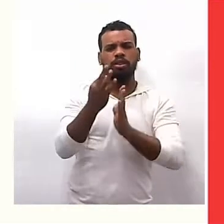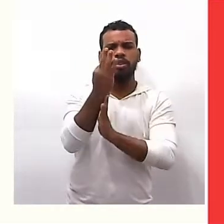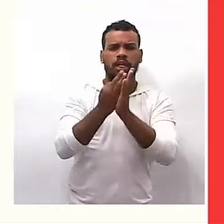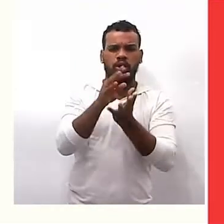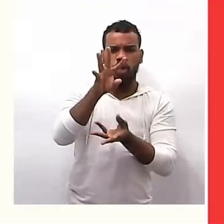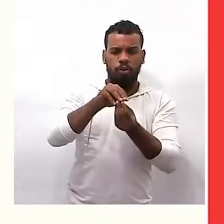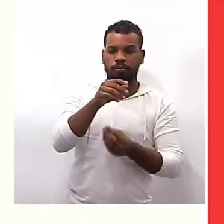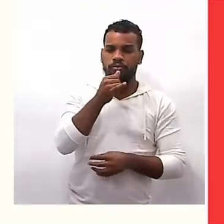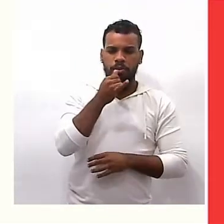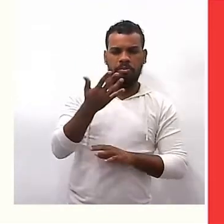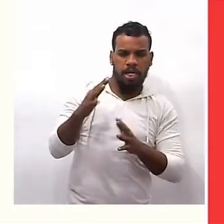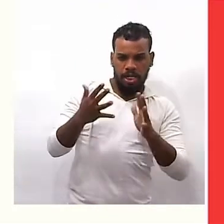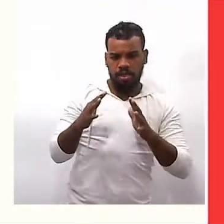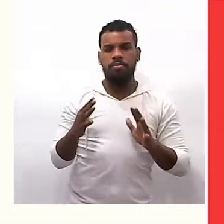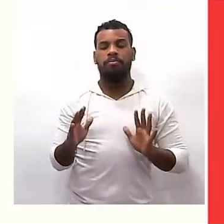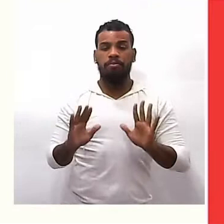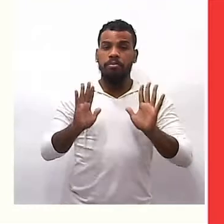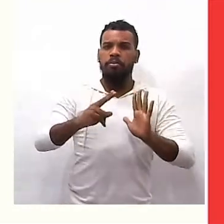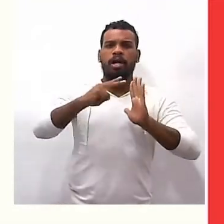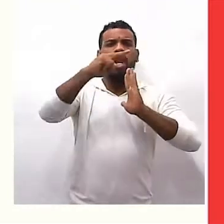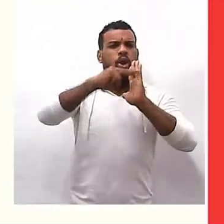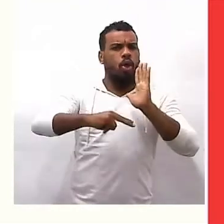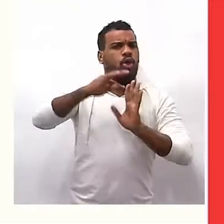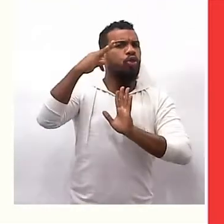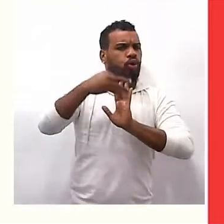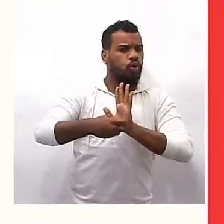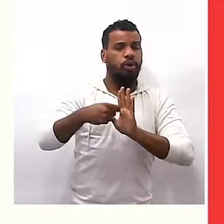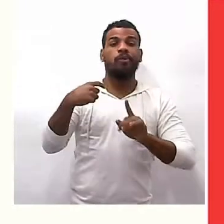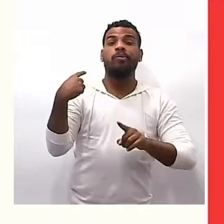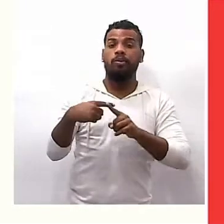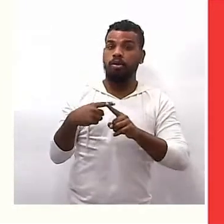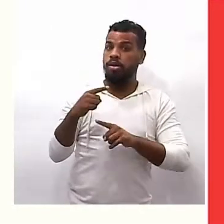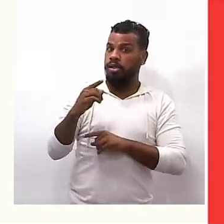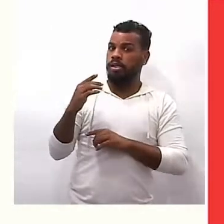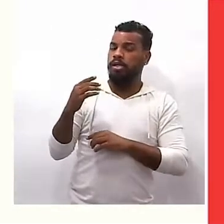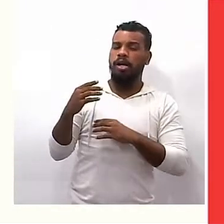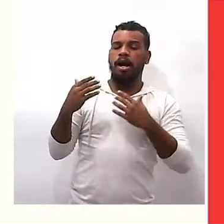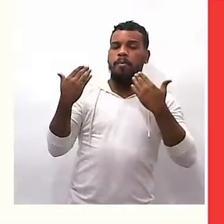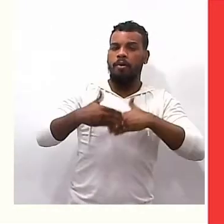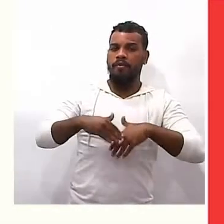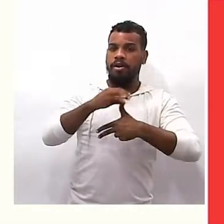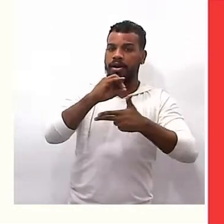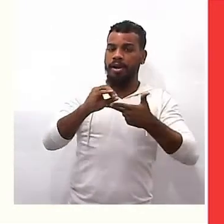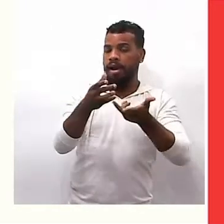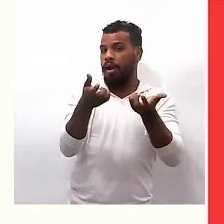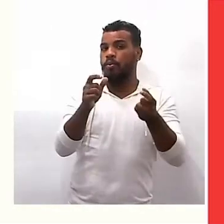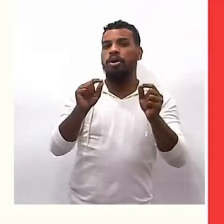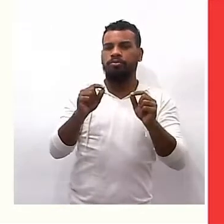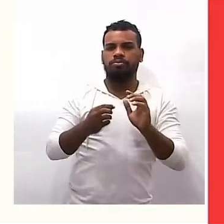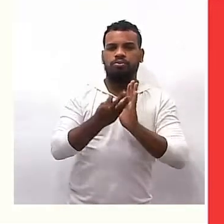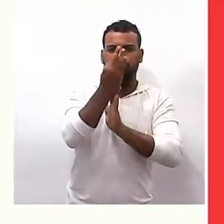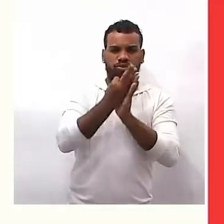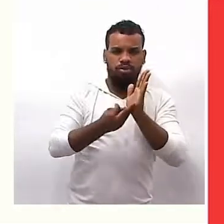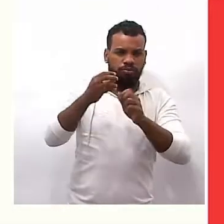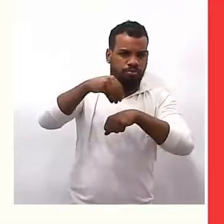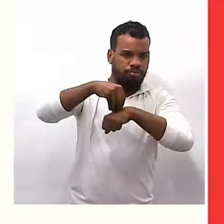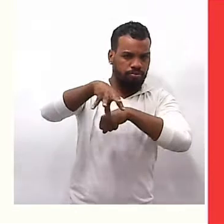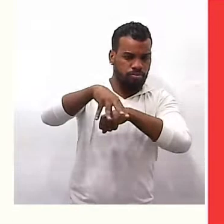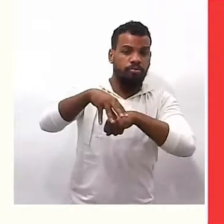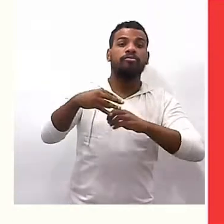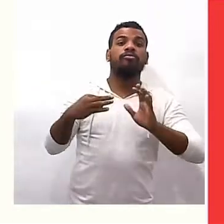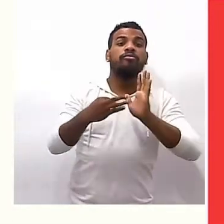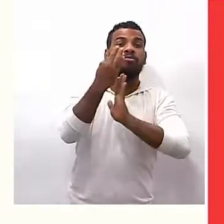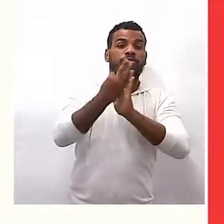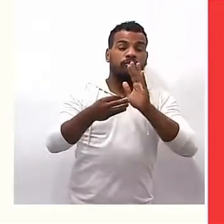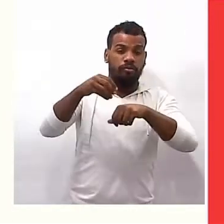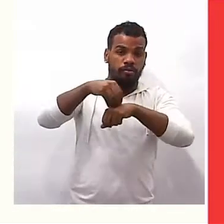assim, medianos. Agora tem que ler tudo, porque qual é a sacada da prova do Enem? É que ele vai te dar um texto, onde dentro desse